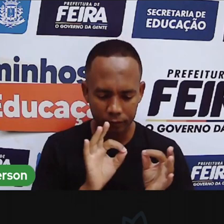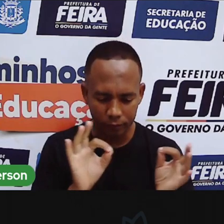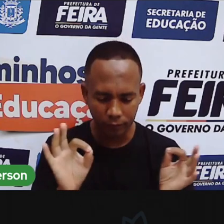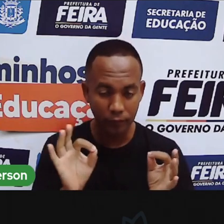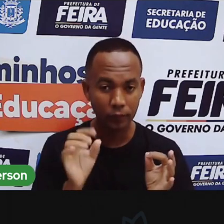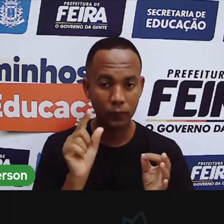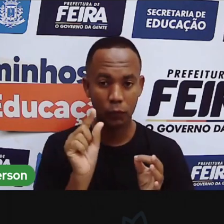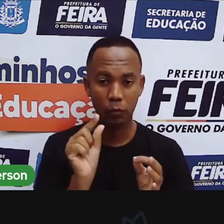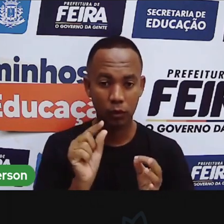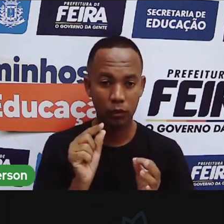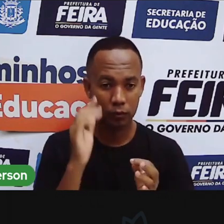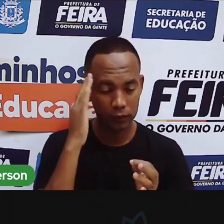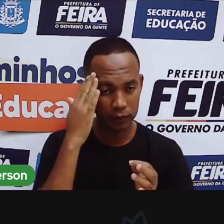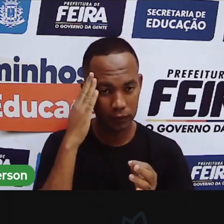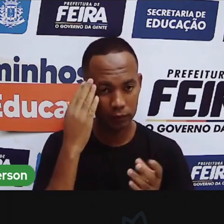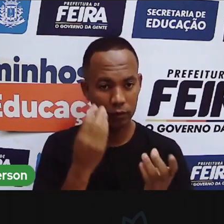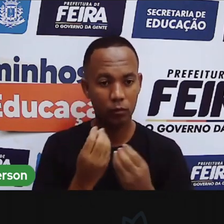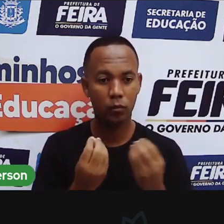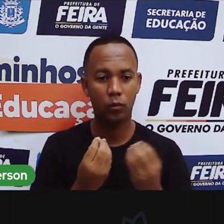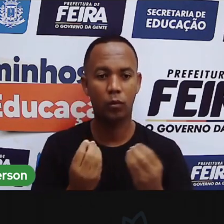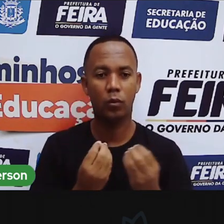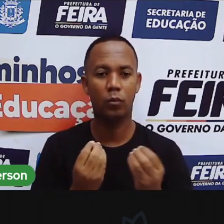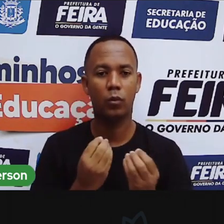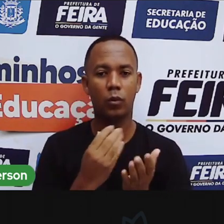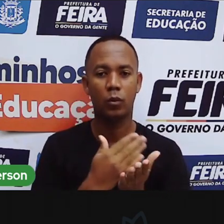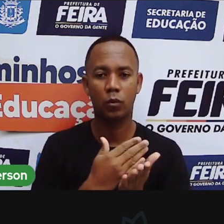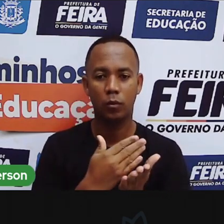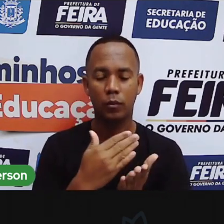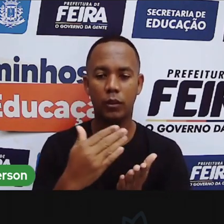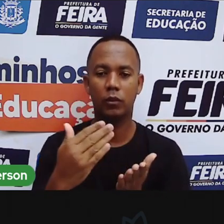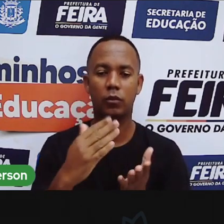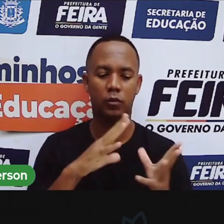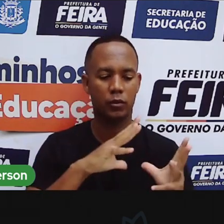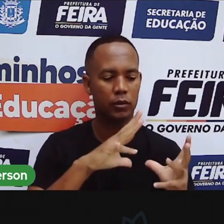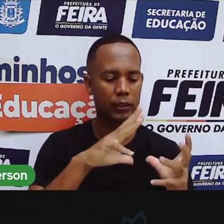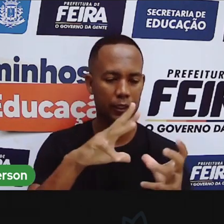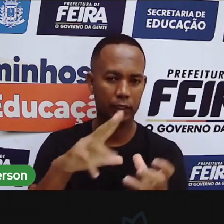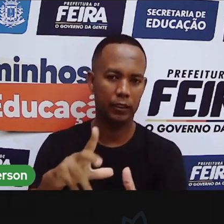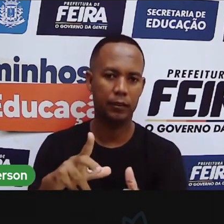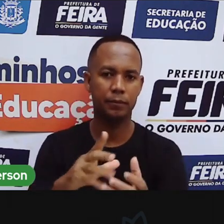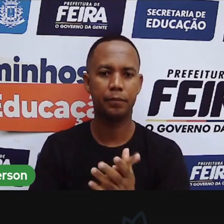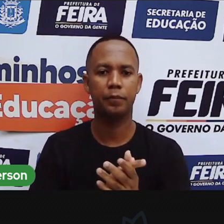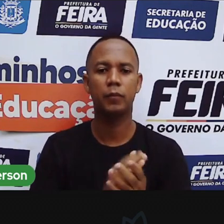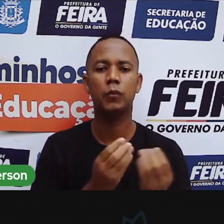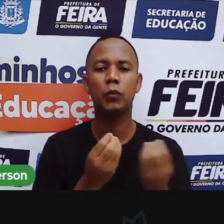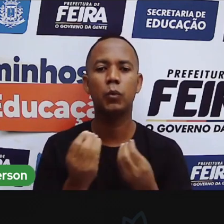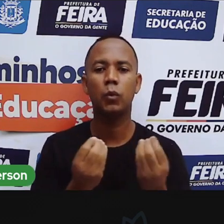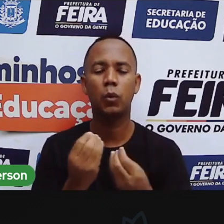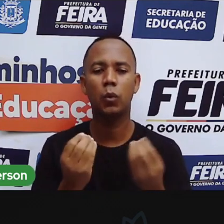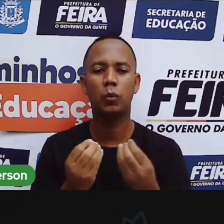na verdade, que se trata do surgimento do quê? Da Terra. E aí ela vai contar